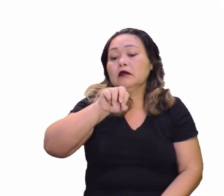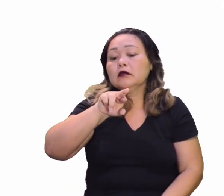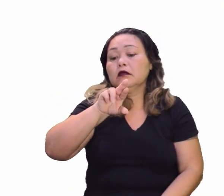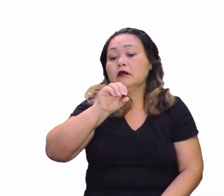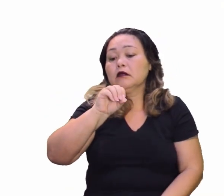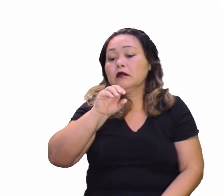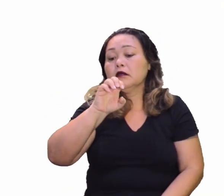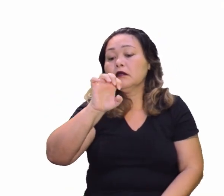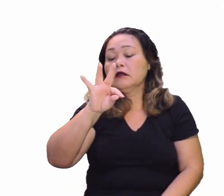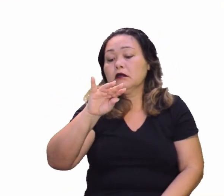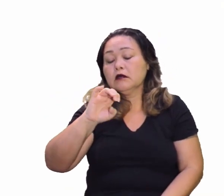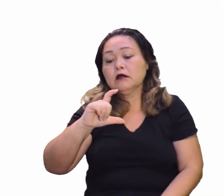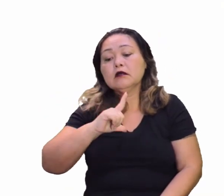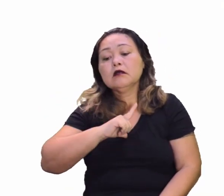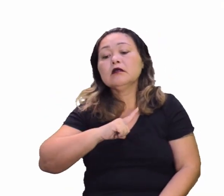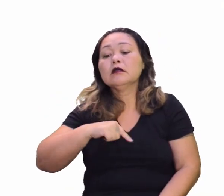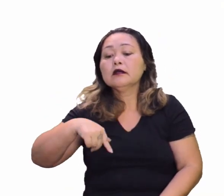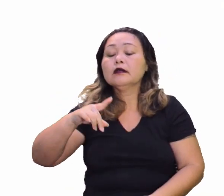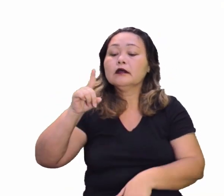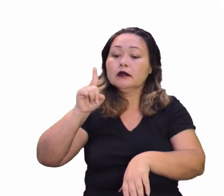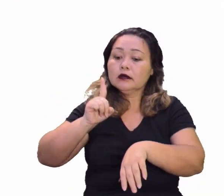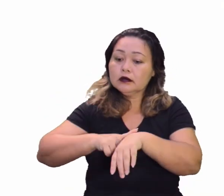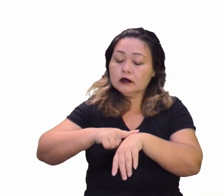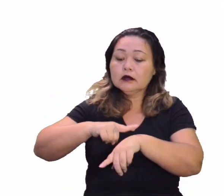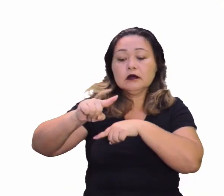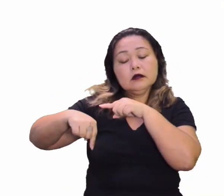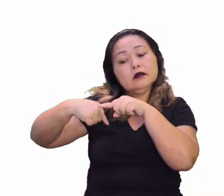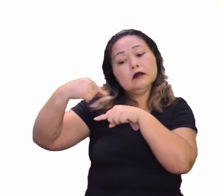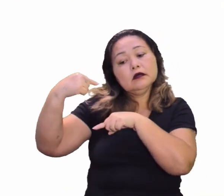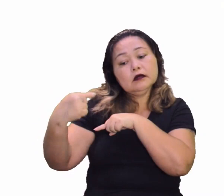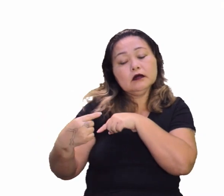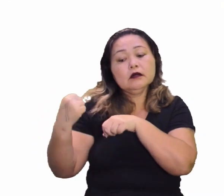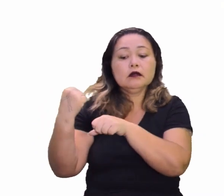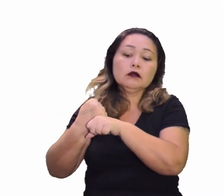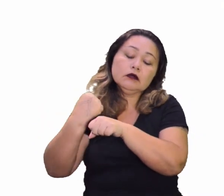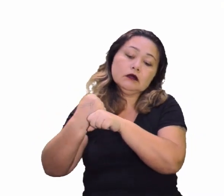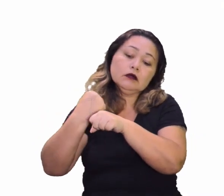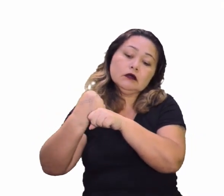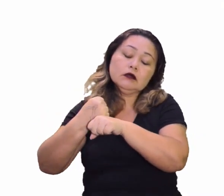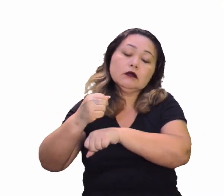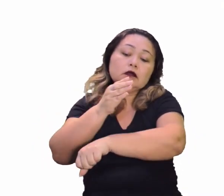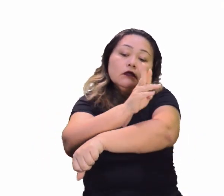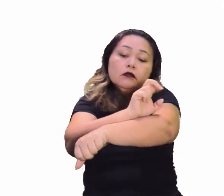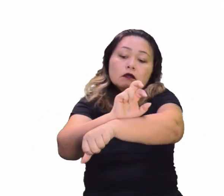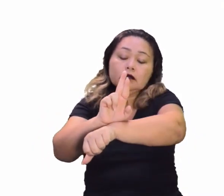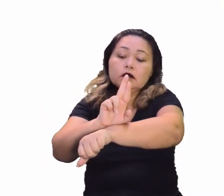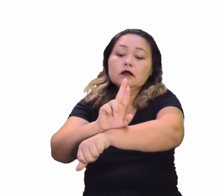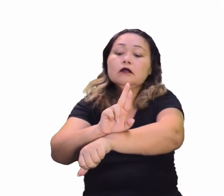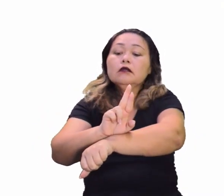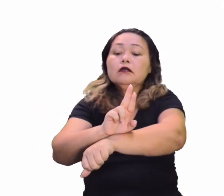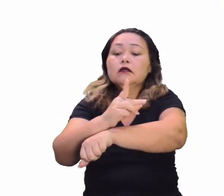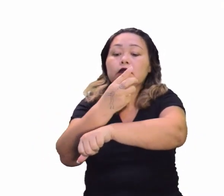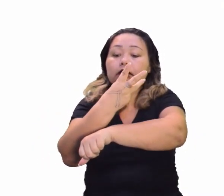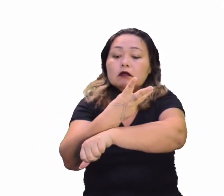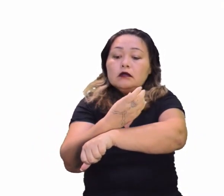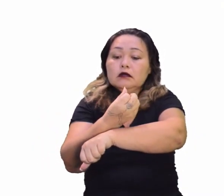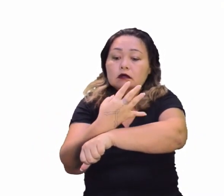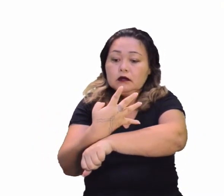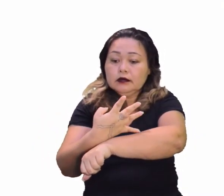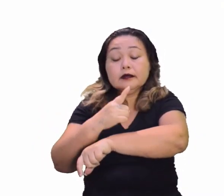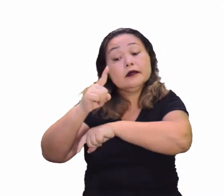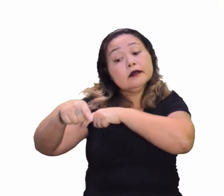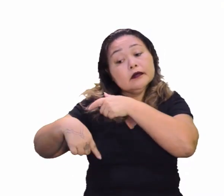mais efetivo de ocupação de Rondônia aconteceu só com a construção da BR-364, e no